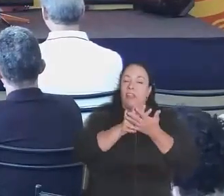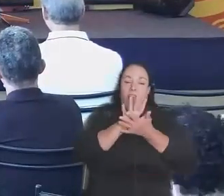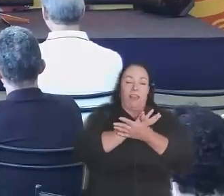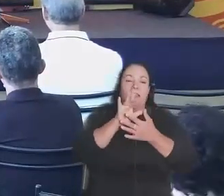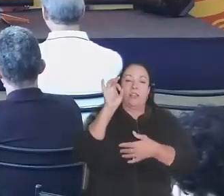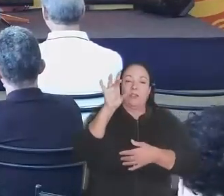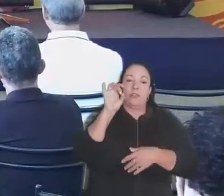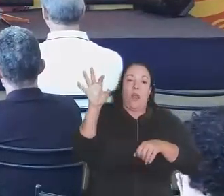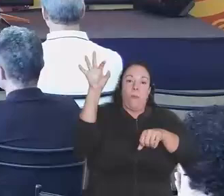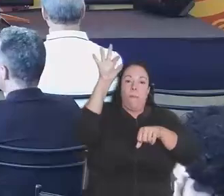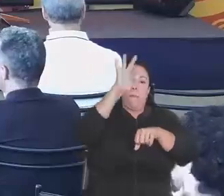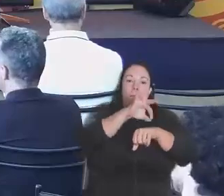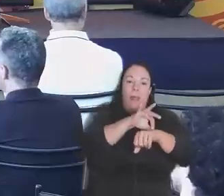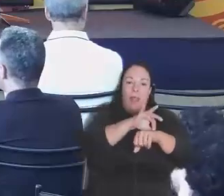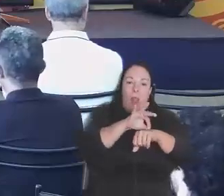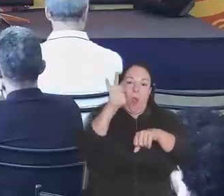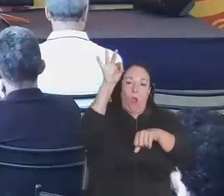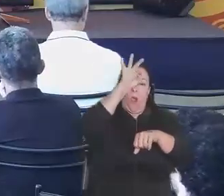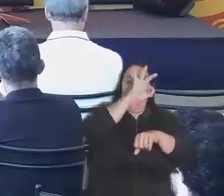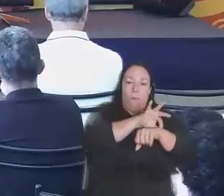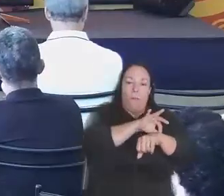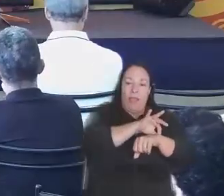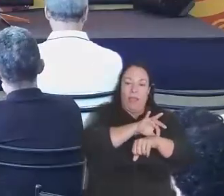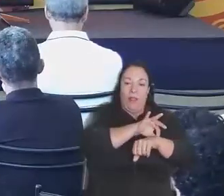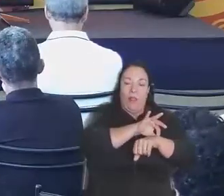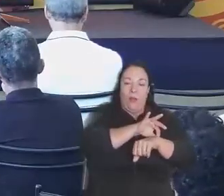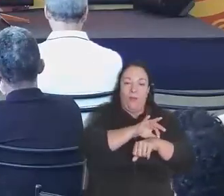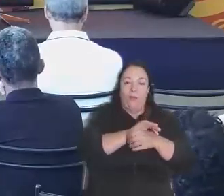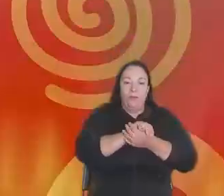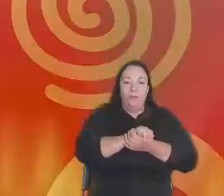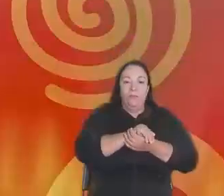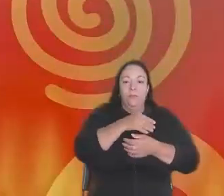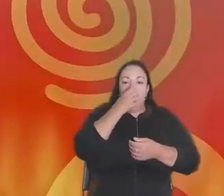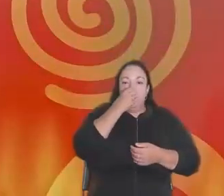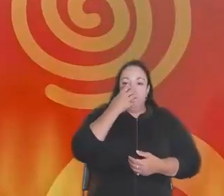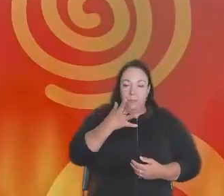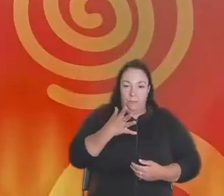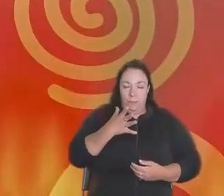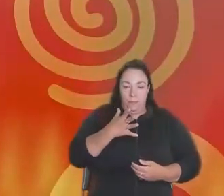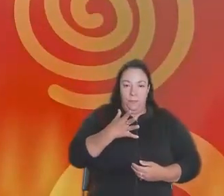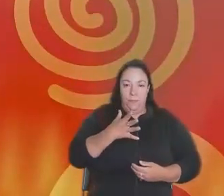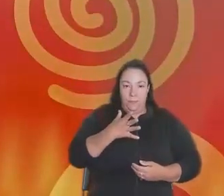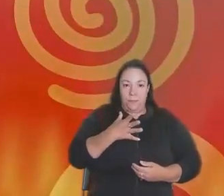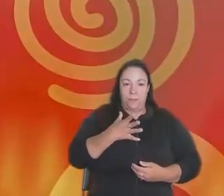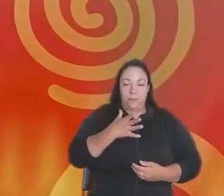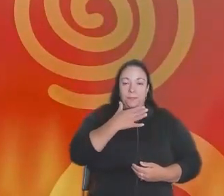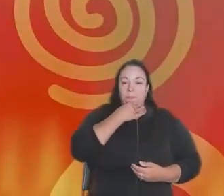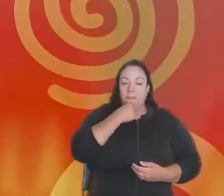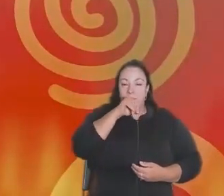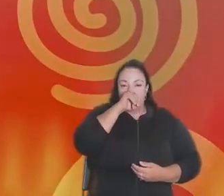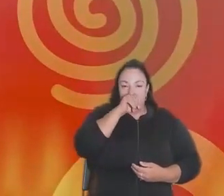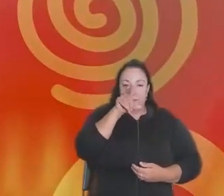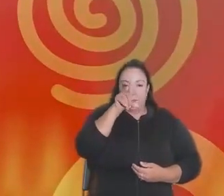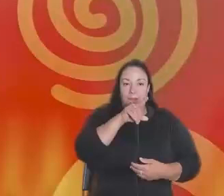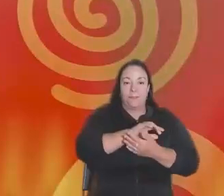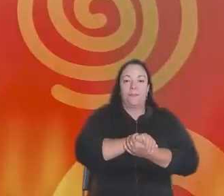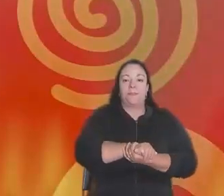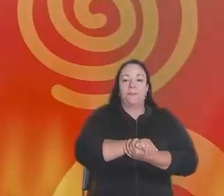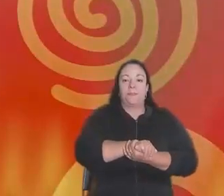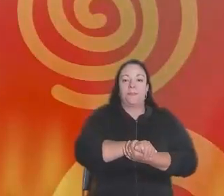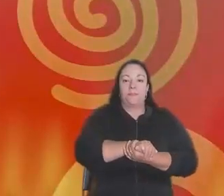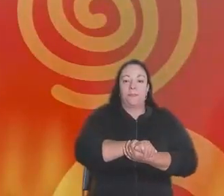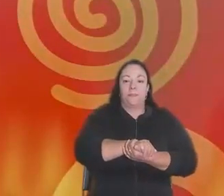Mas foi bom reviver. É muito bom ouvir o Oscar também falar do pai dele, sabe?